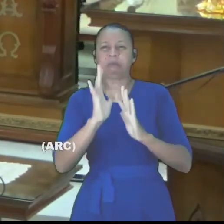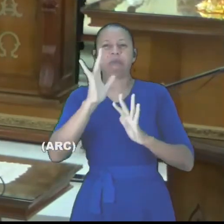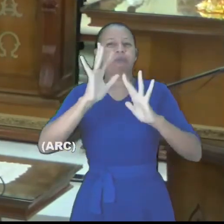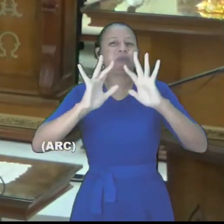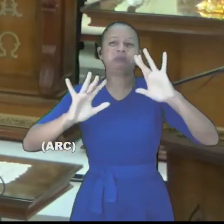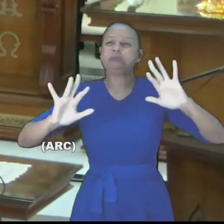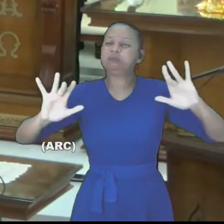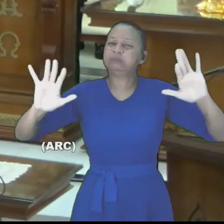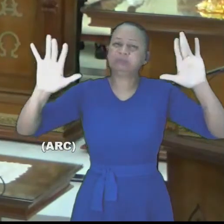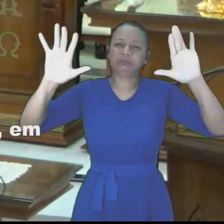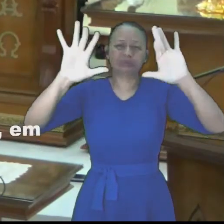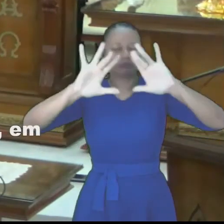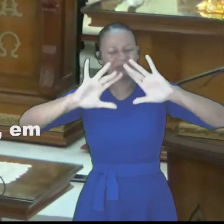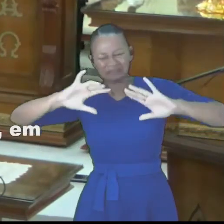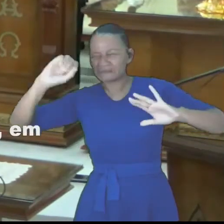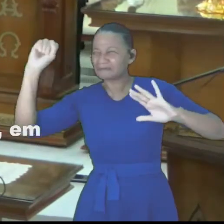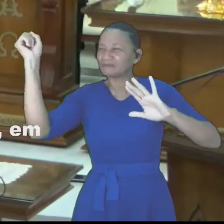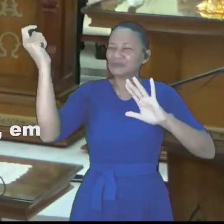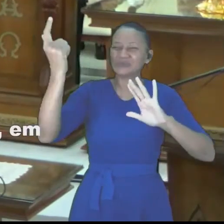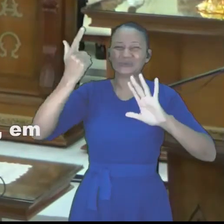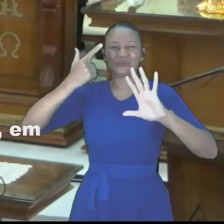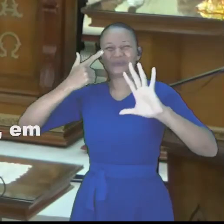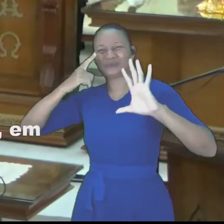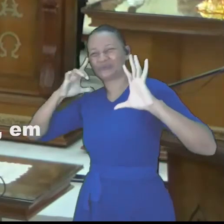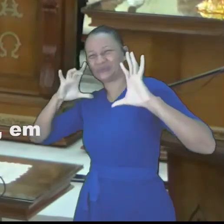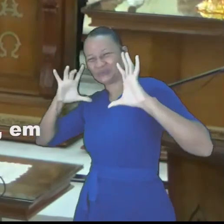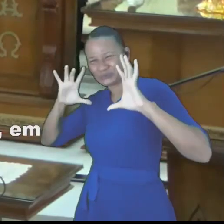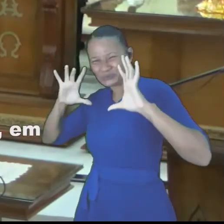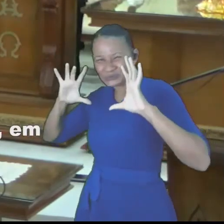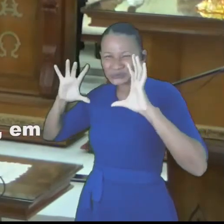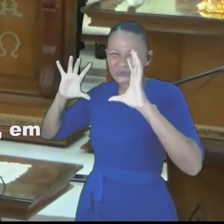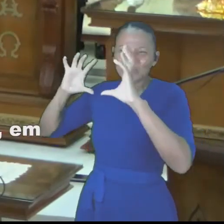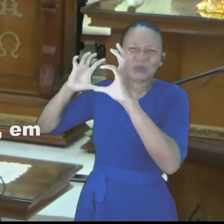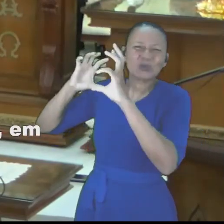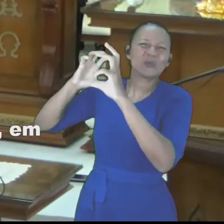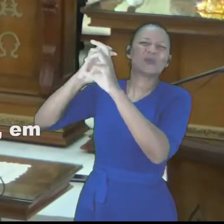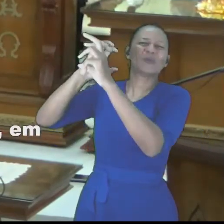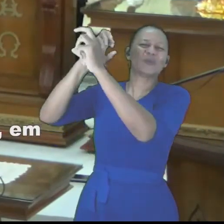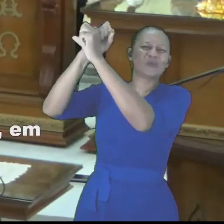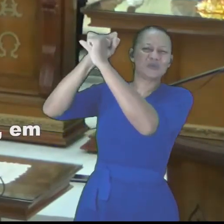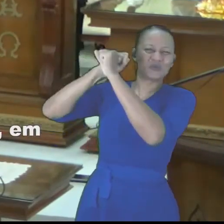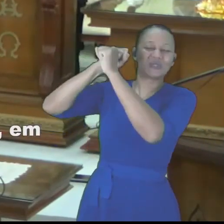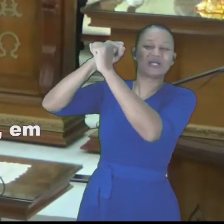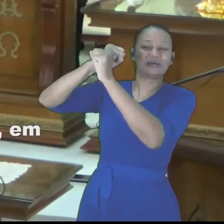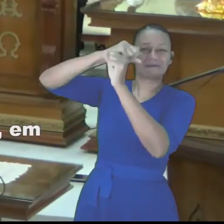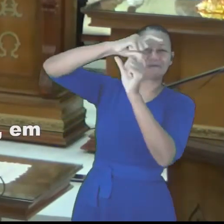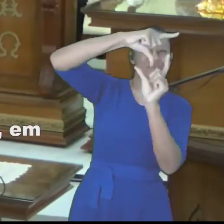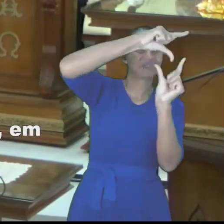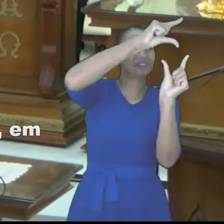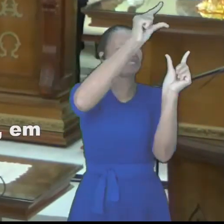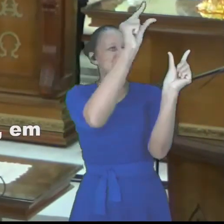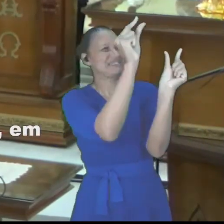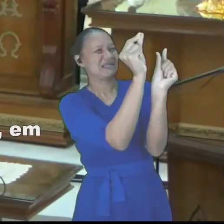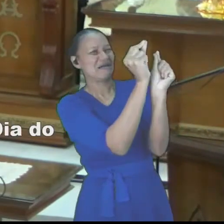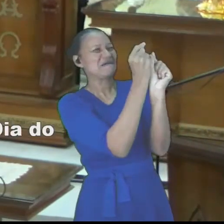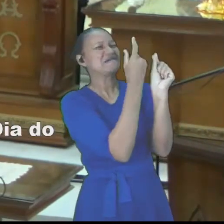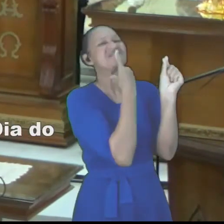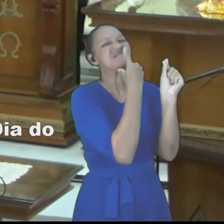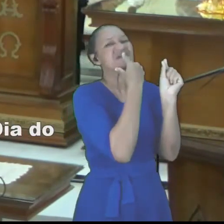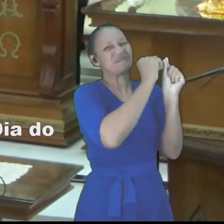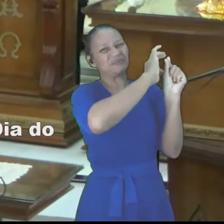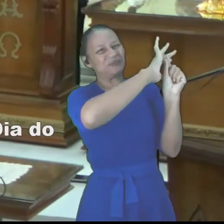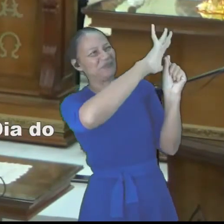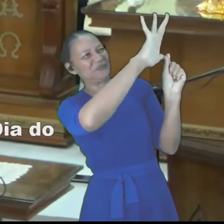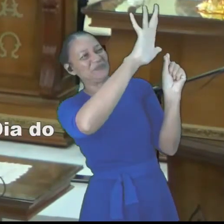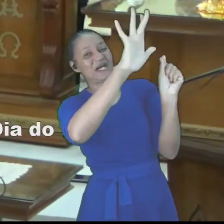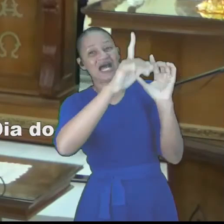fumaça. O sol se converterá em trevas e a lua em sangue,